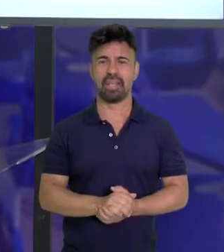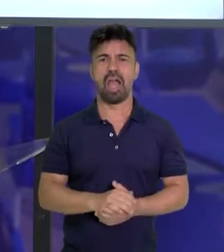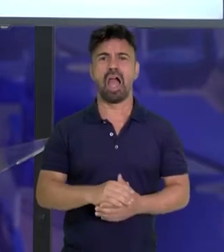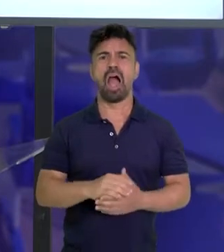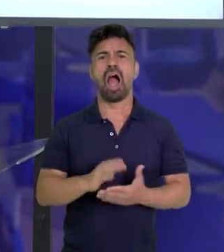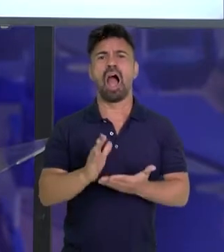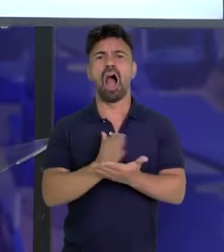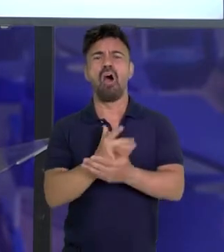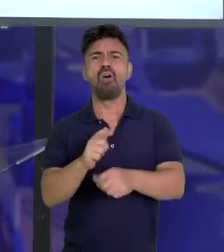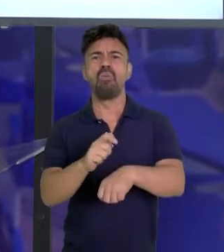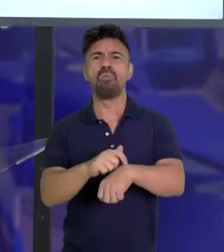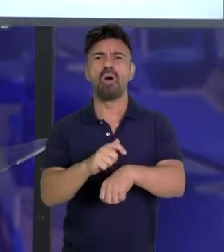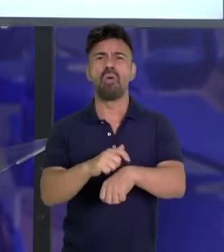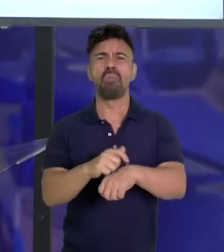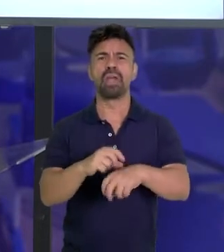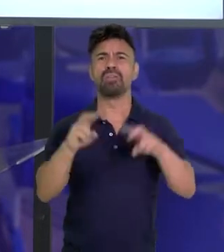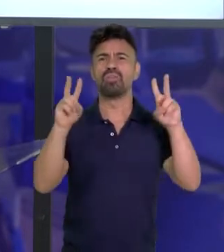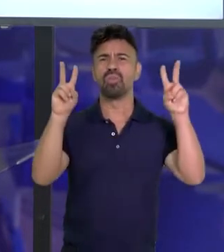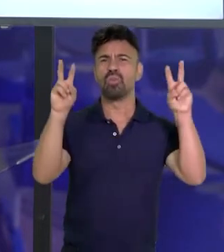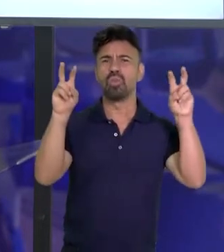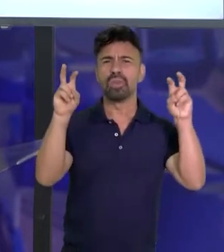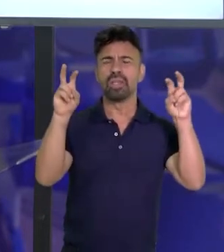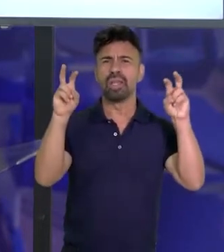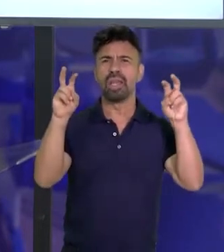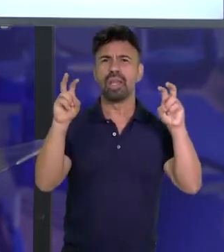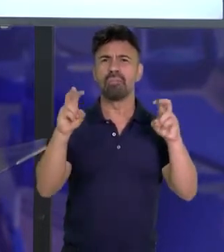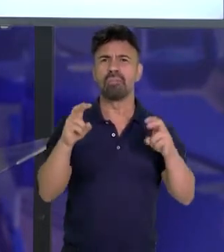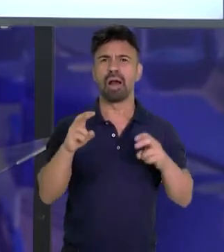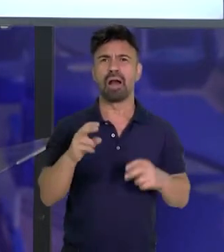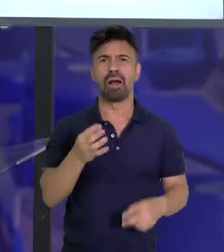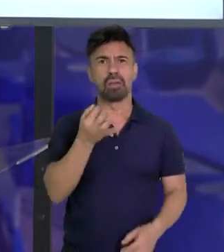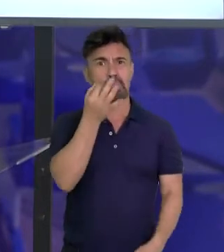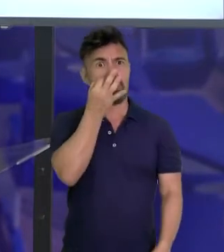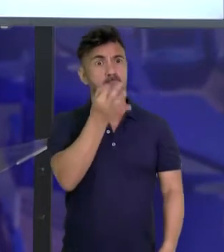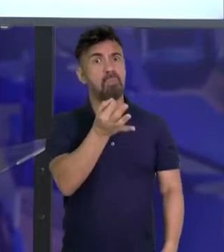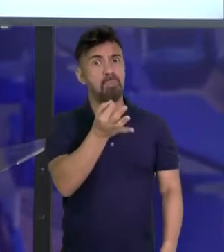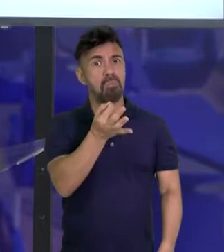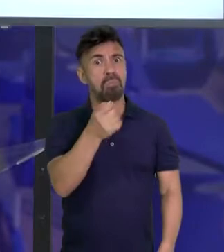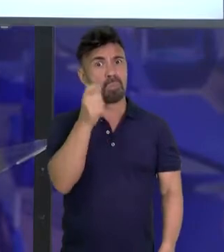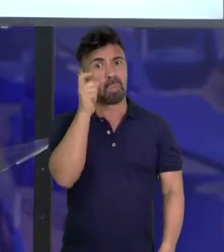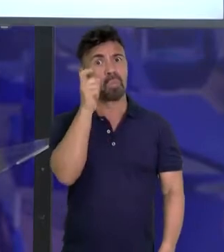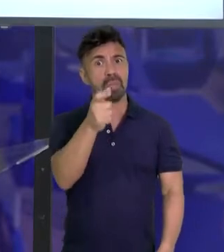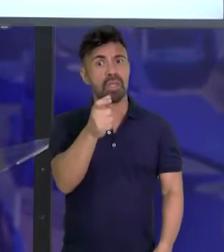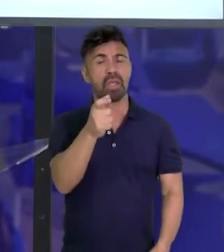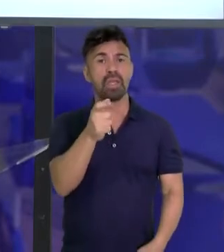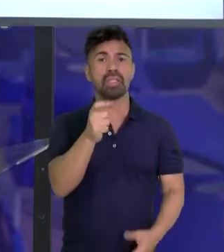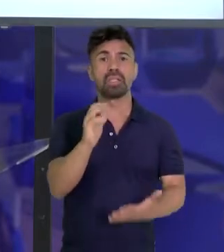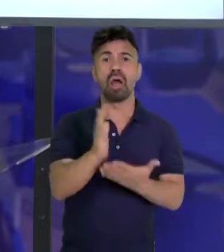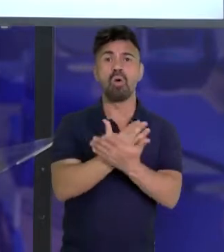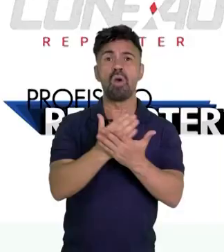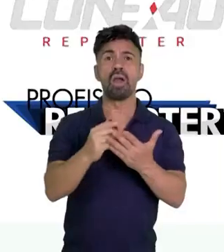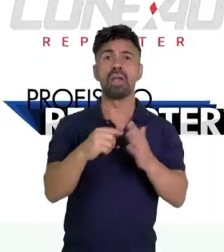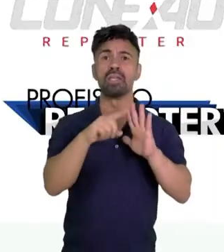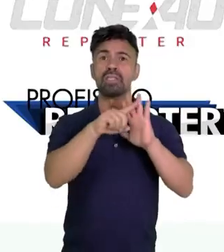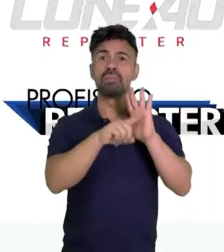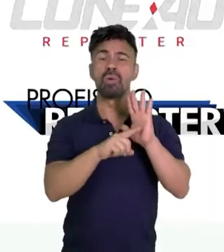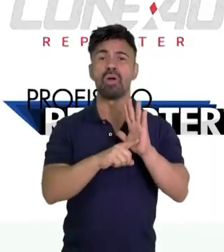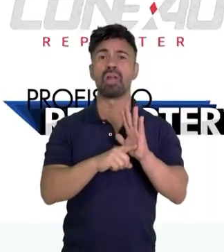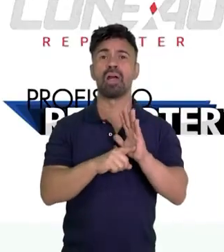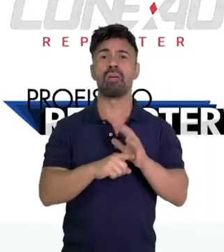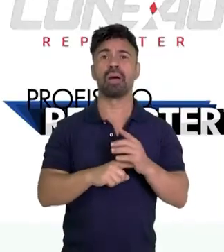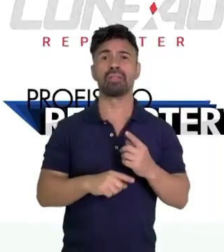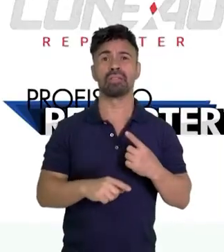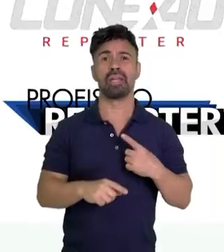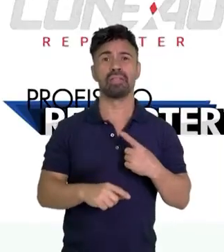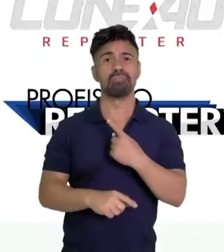algum momento, o tema que eles iam abordar chamou a sua atenção? Alguns desses programas podem ser o